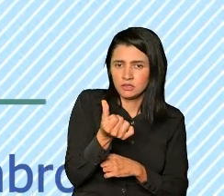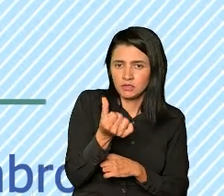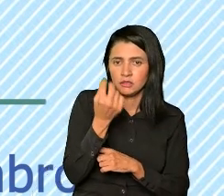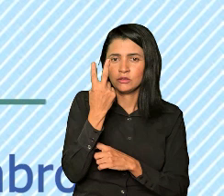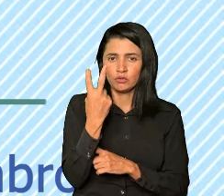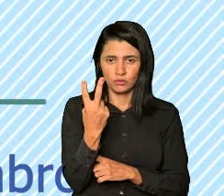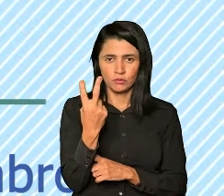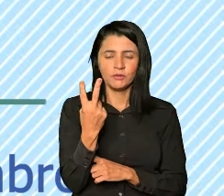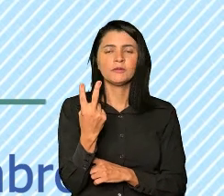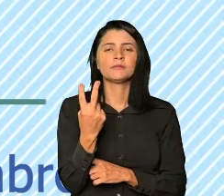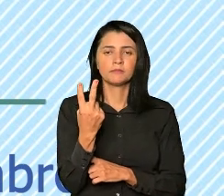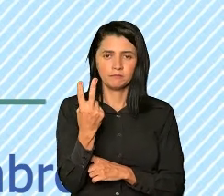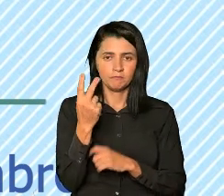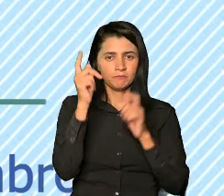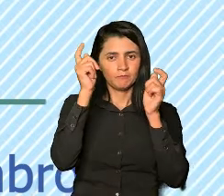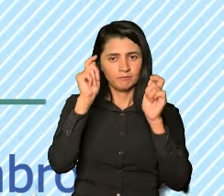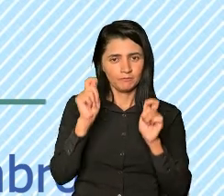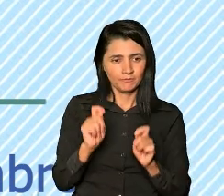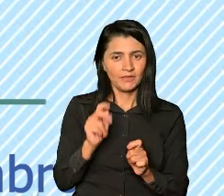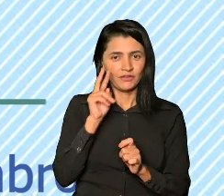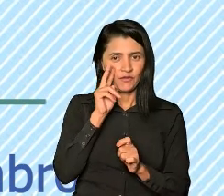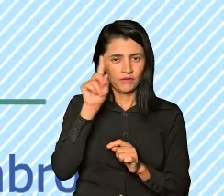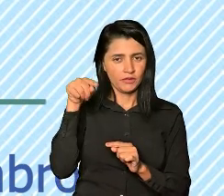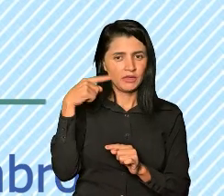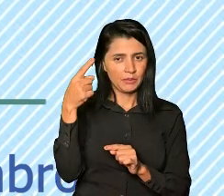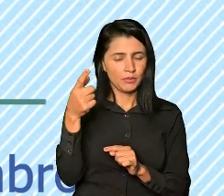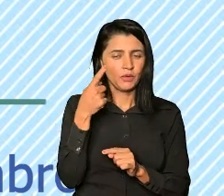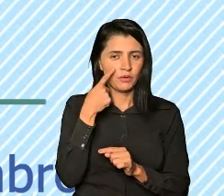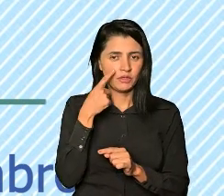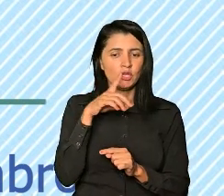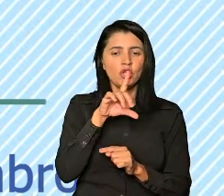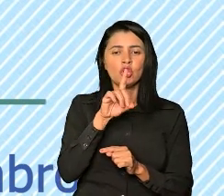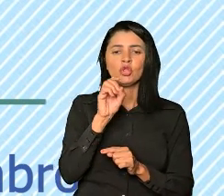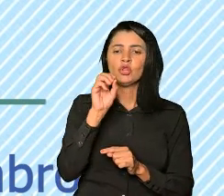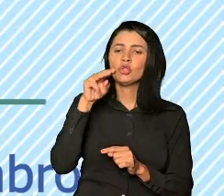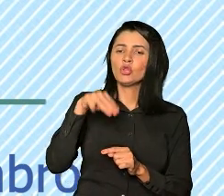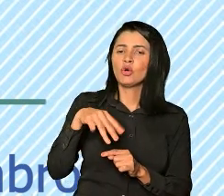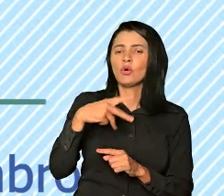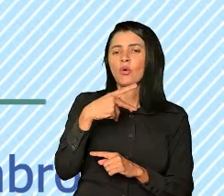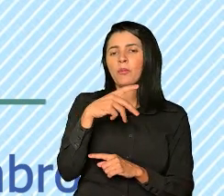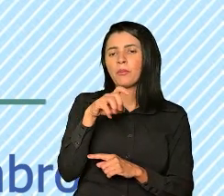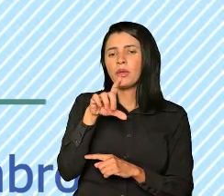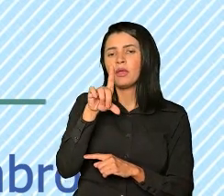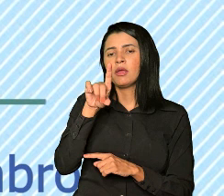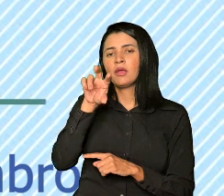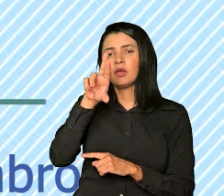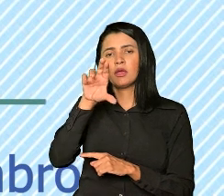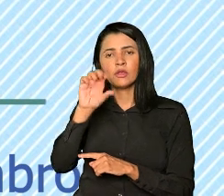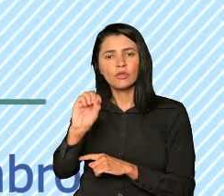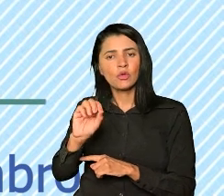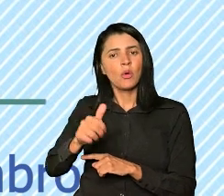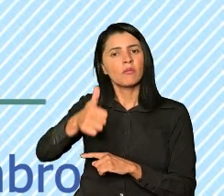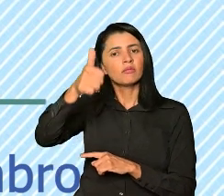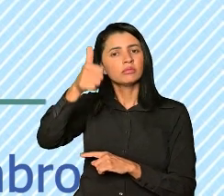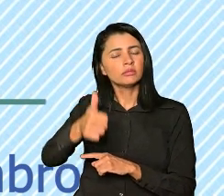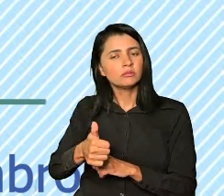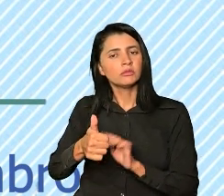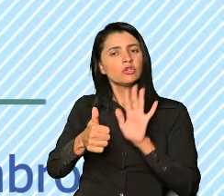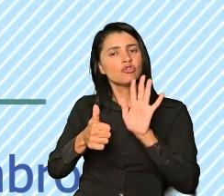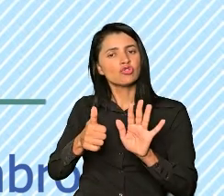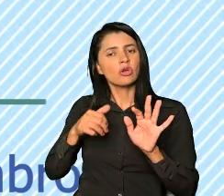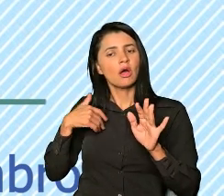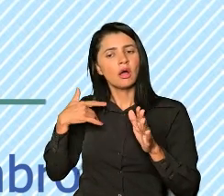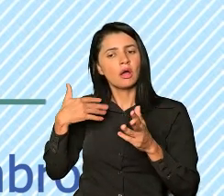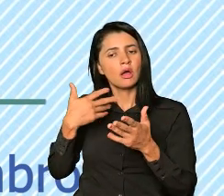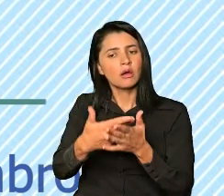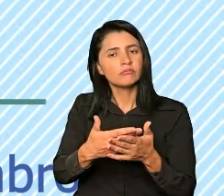1862. É a estátua equestre, nós vamos ver daqui a pouco, de Dom Pedro I. Certo? Passou-se todo esse